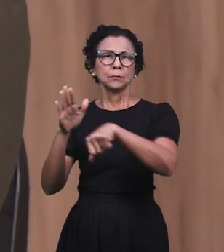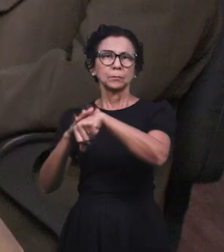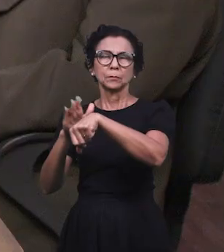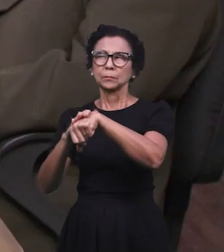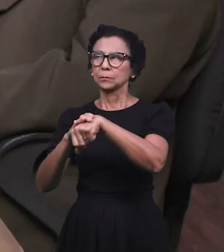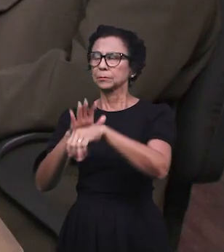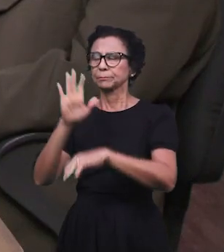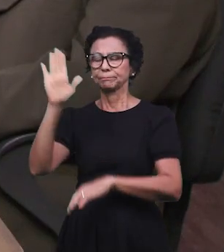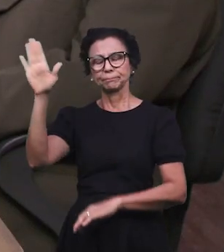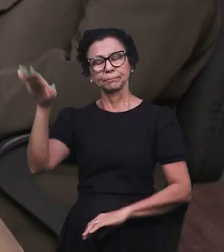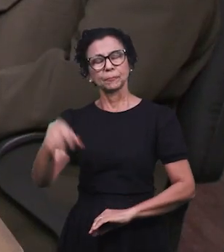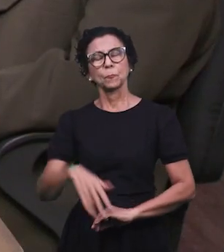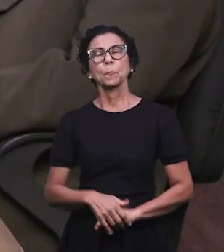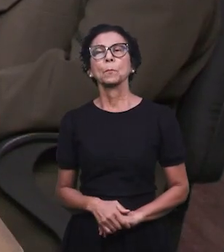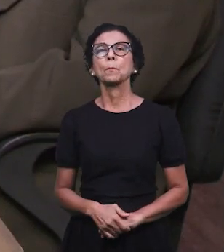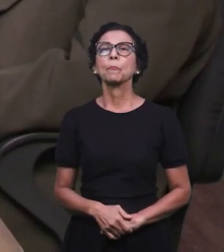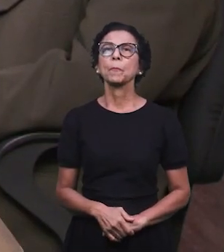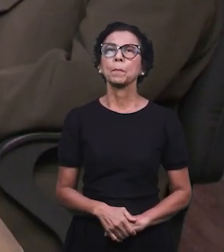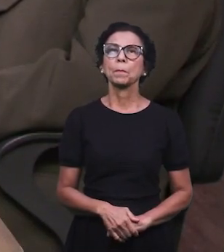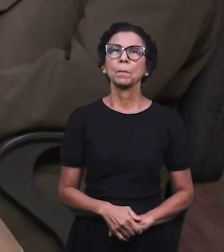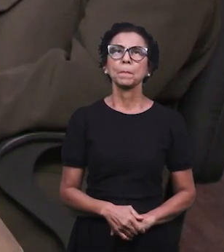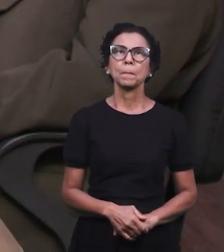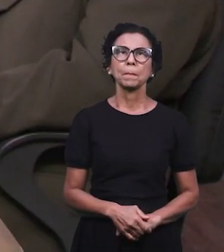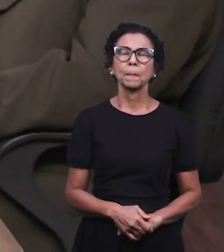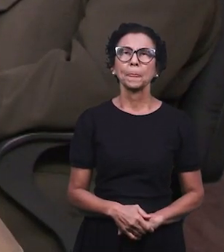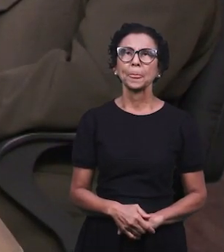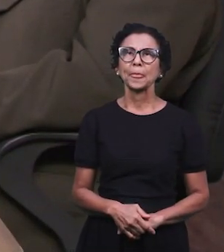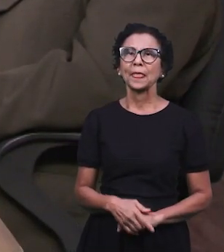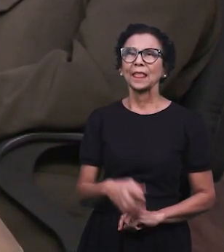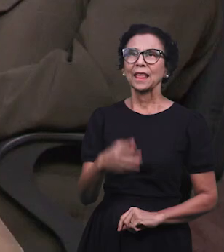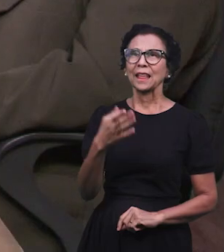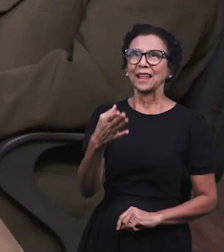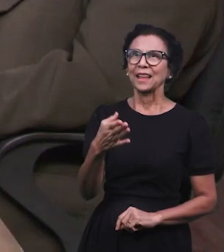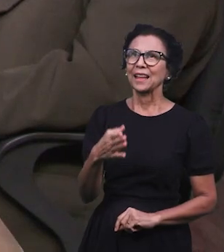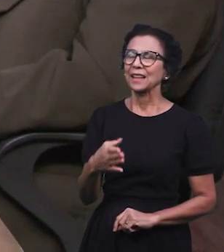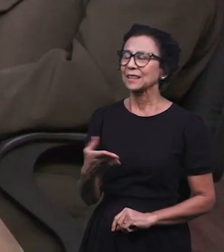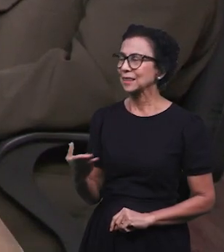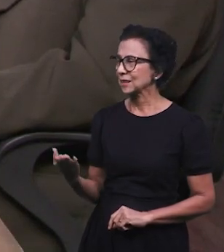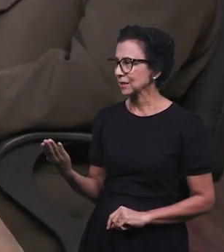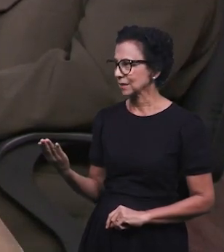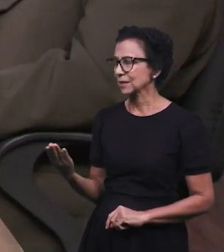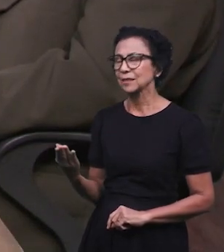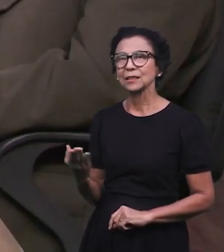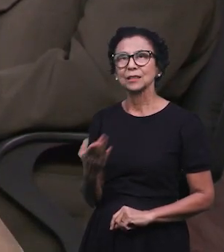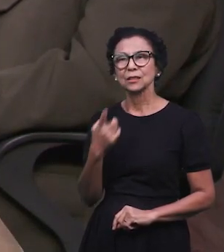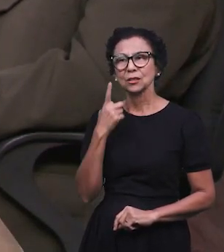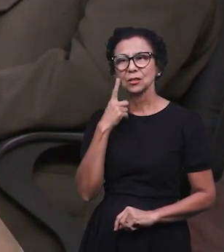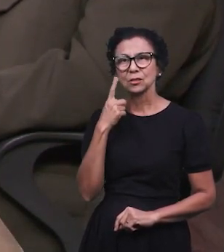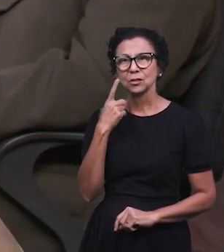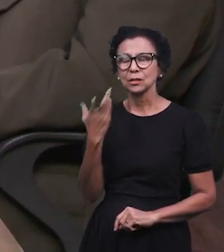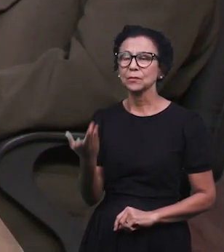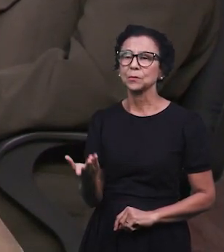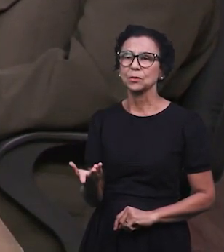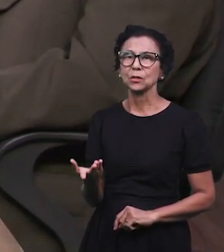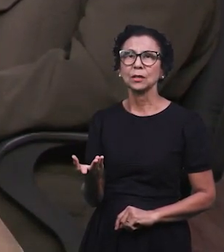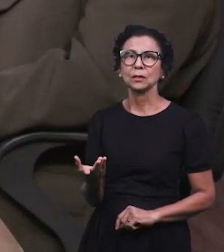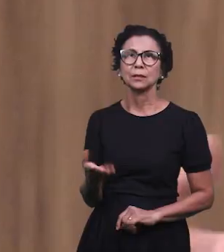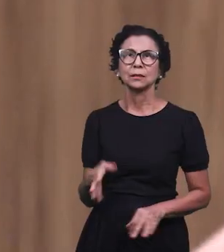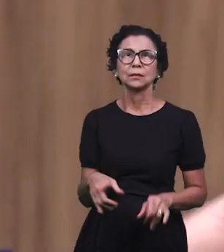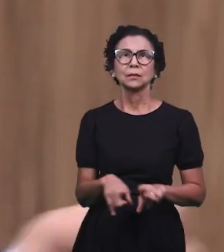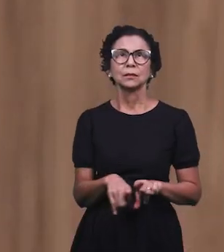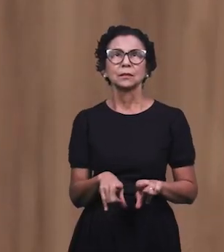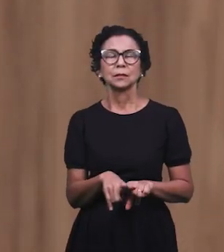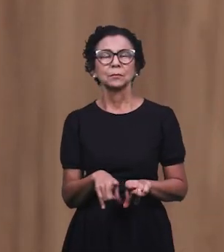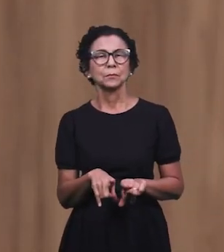homem. Muitas batalhas, nós vemos isso, né? E até já aproveitando aqui, o pastor Wellington, o Major Wellington